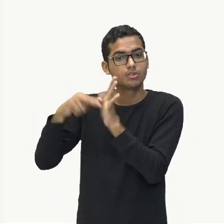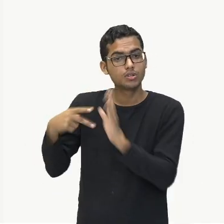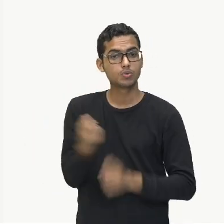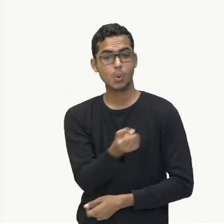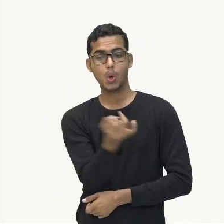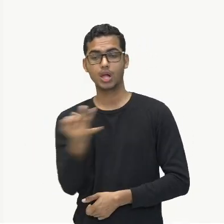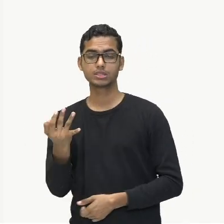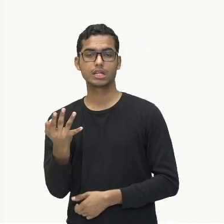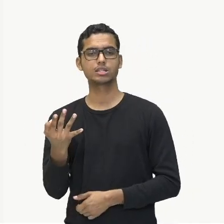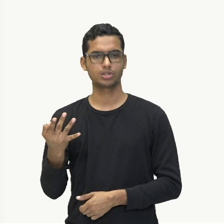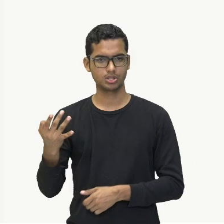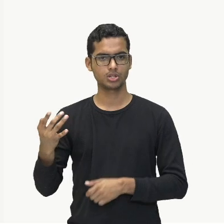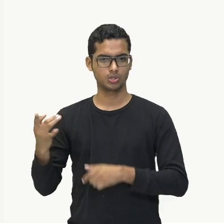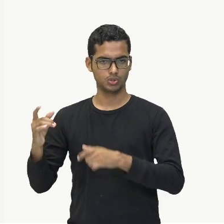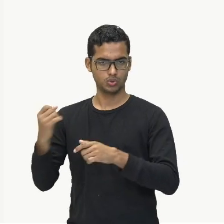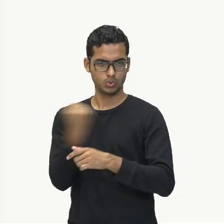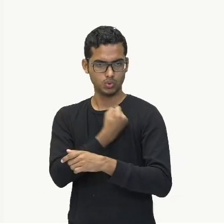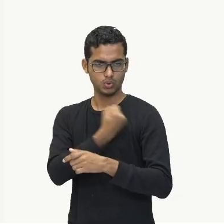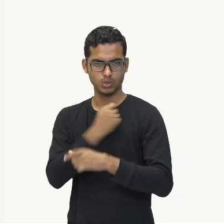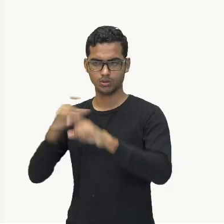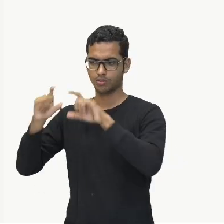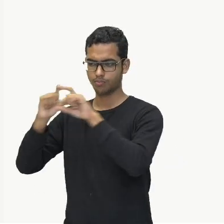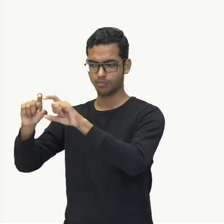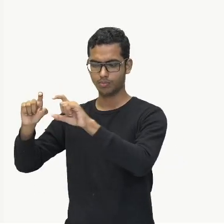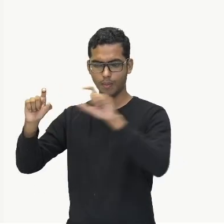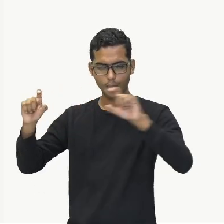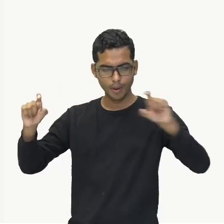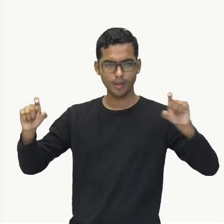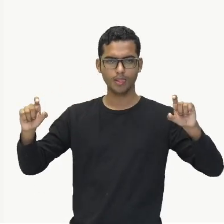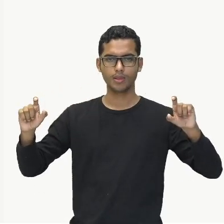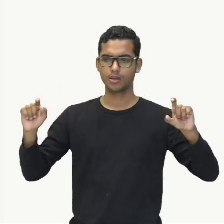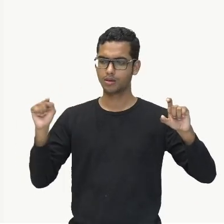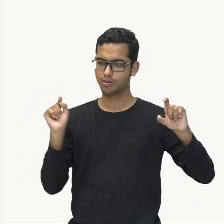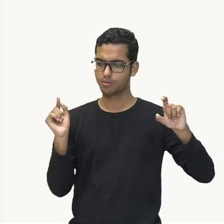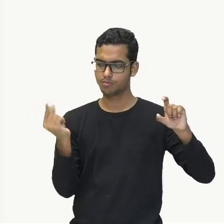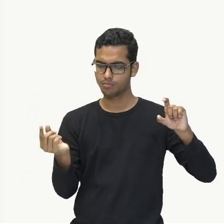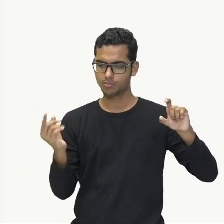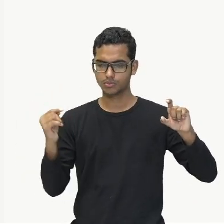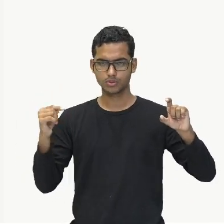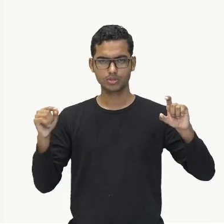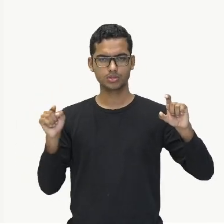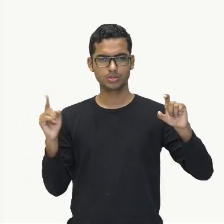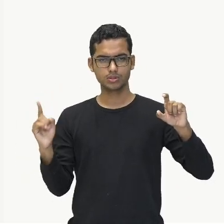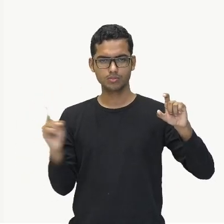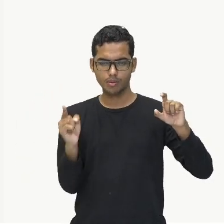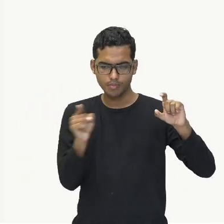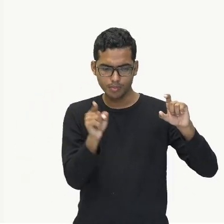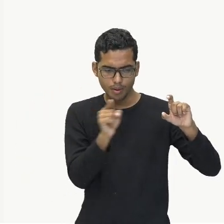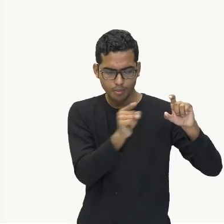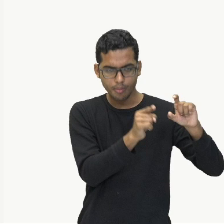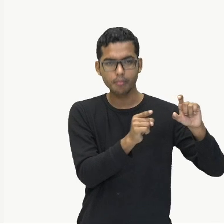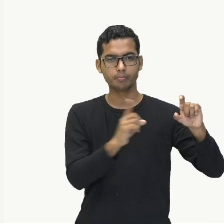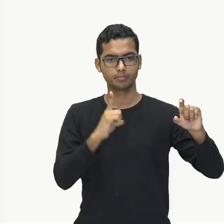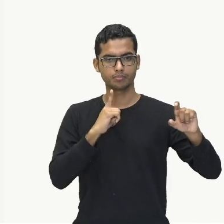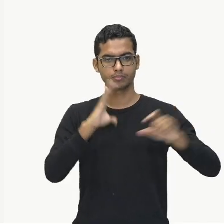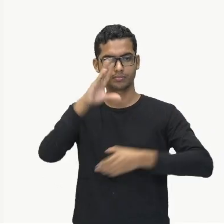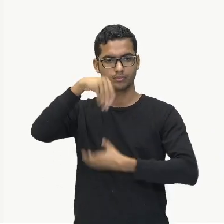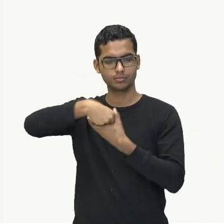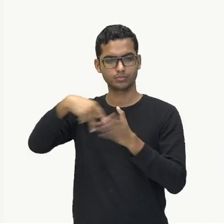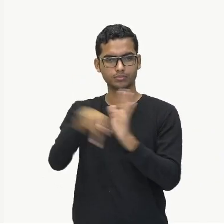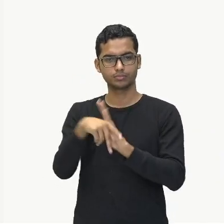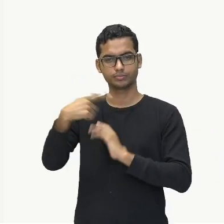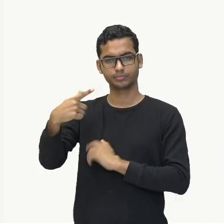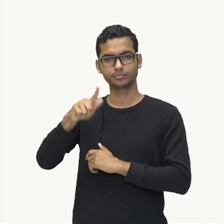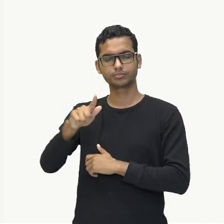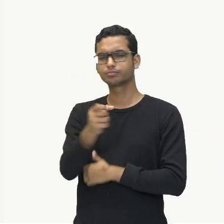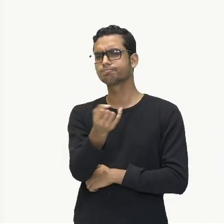PG, tá? É a quantidade de termos. Quantos termos eu tenho nessa PG aí? Eu tenho 5